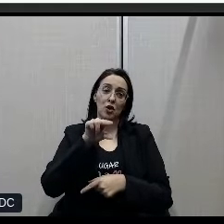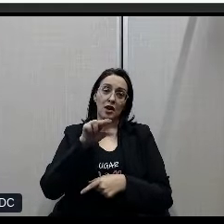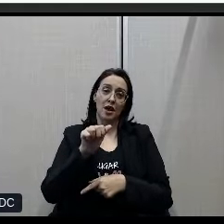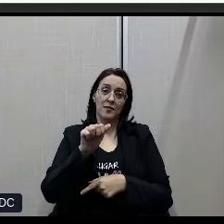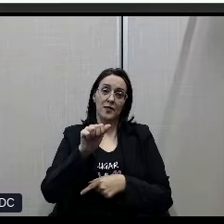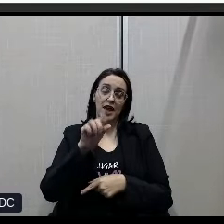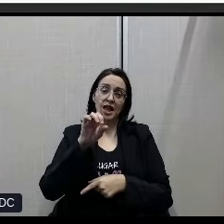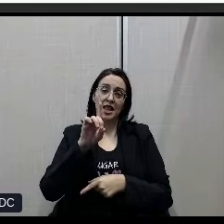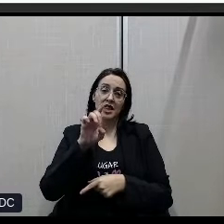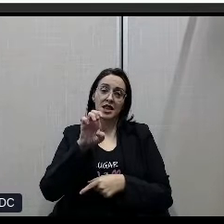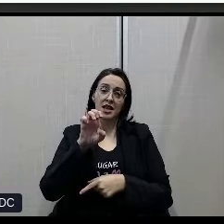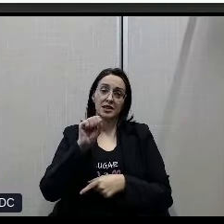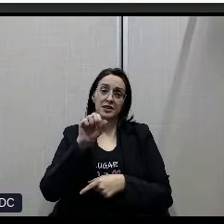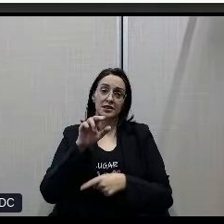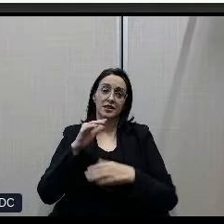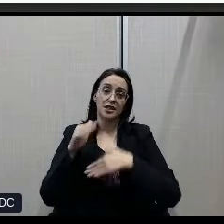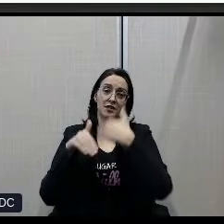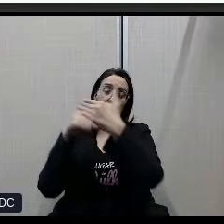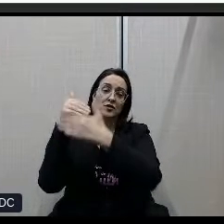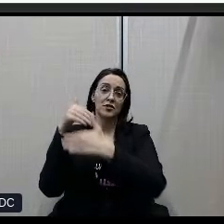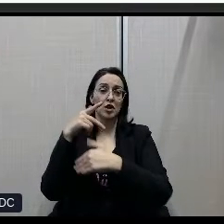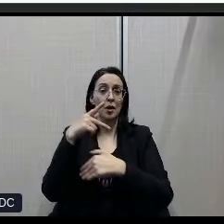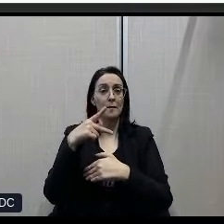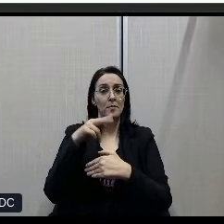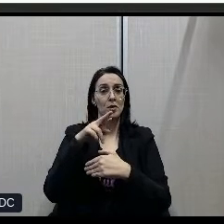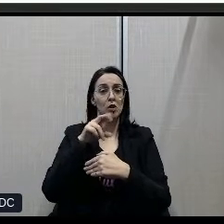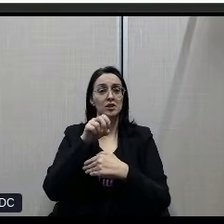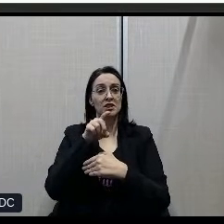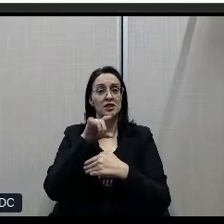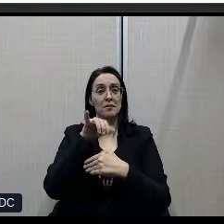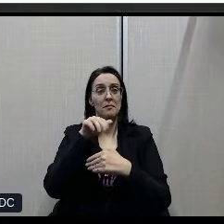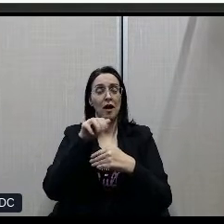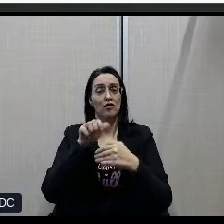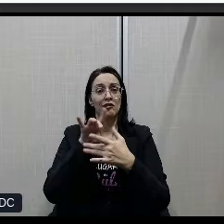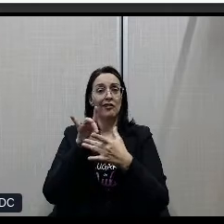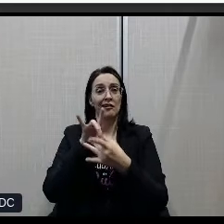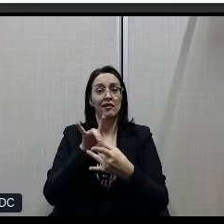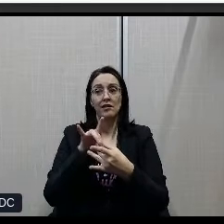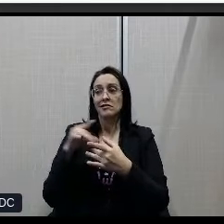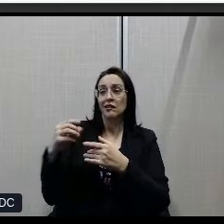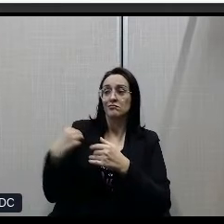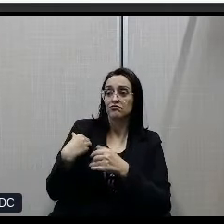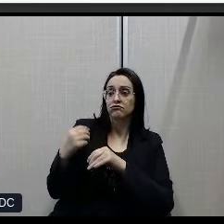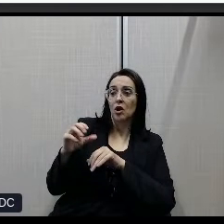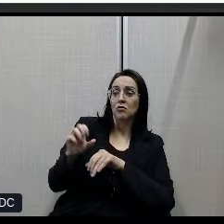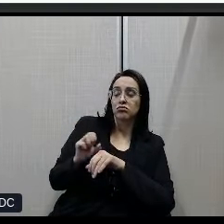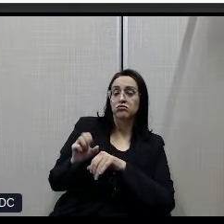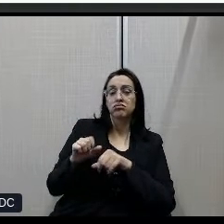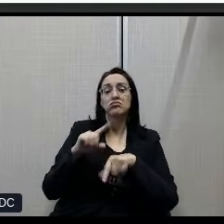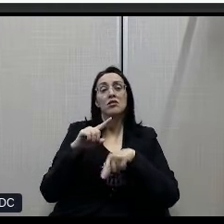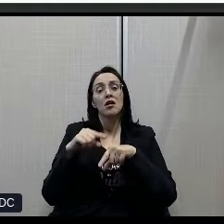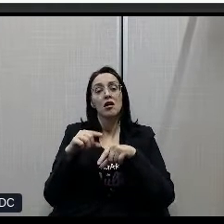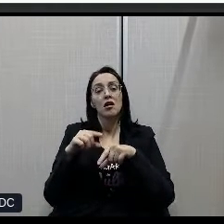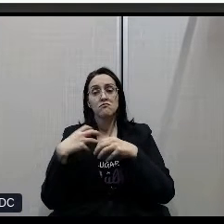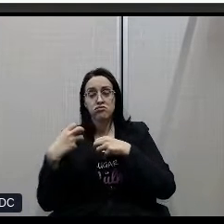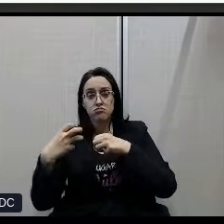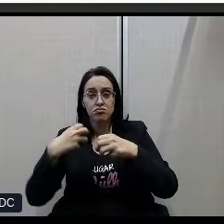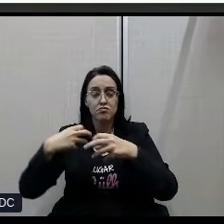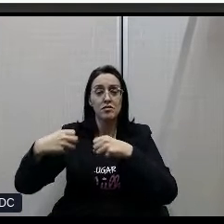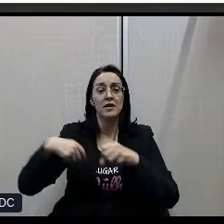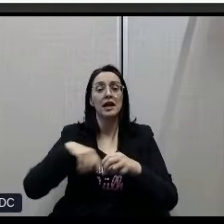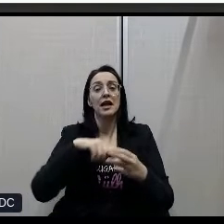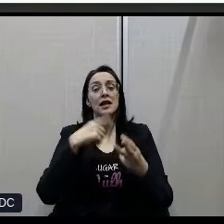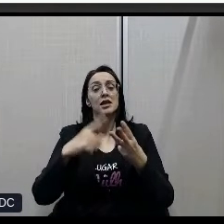mas se eu quisesse aprender mais, alguém teria que me ensinar. Assim como a abordagem humanista. O indivíduo ele